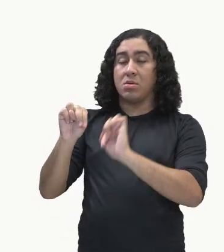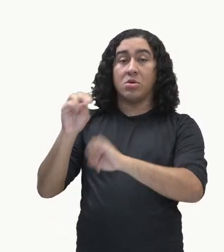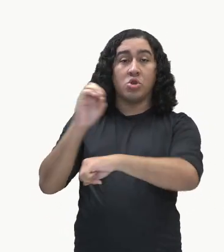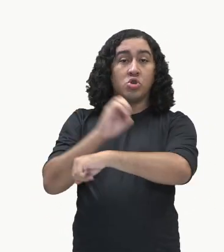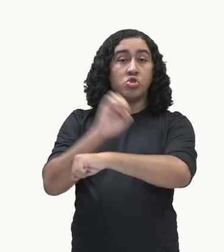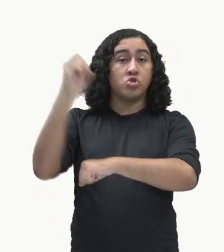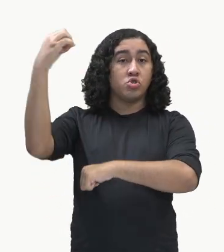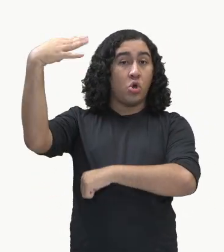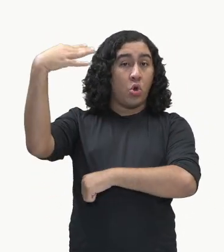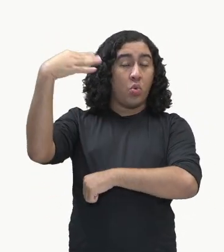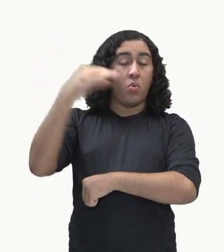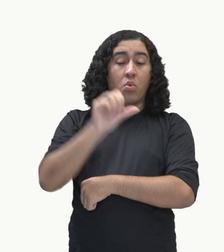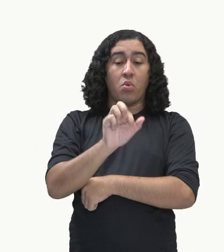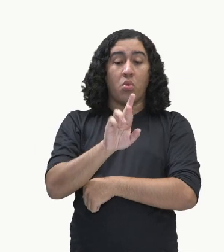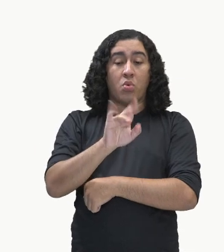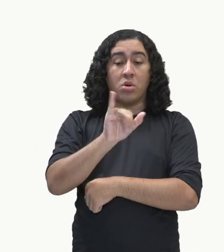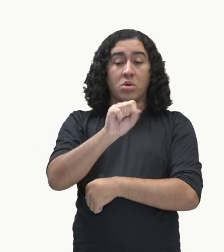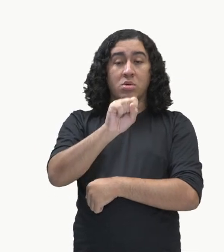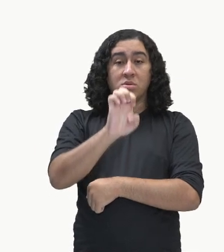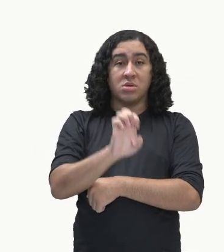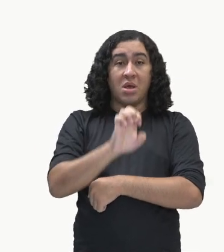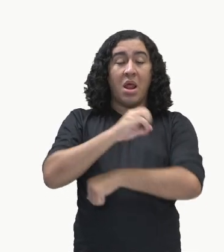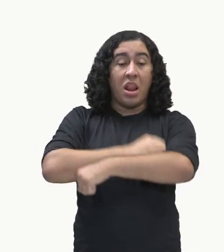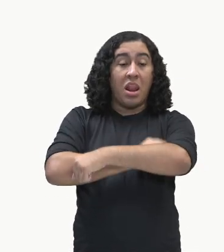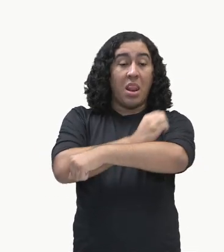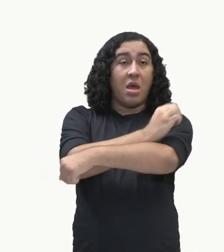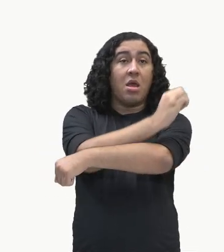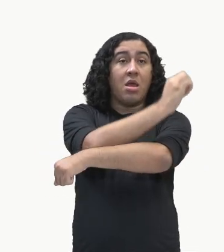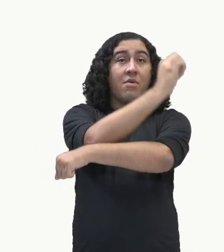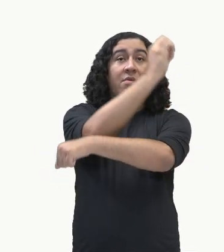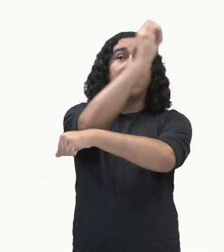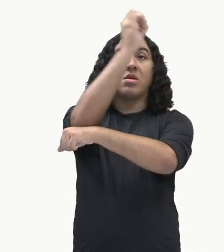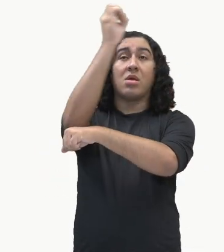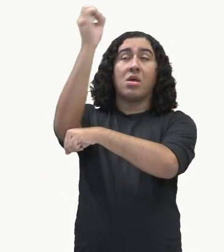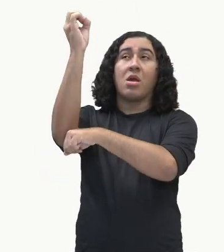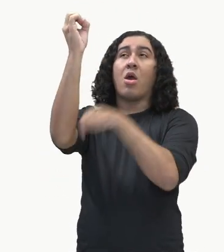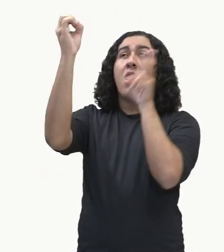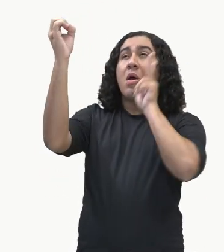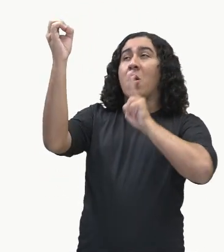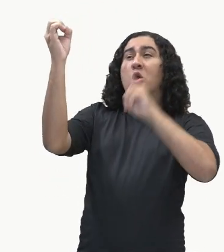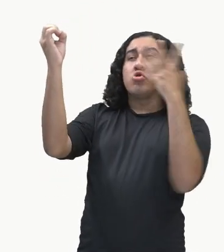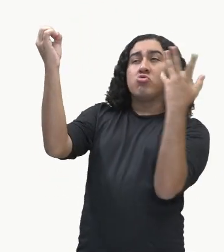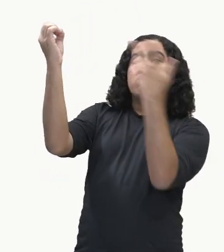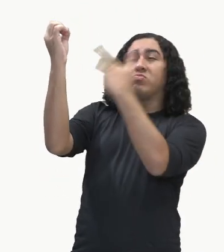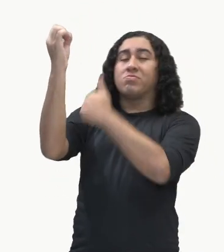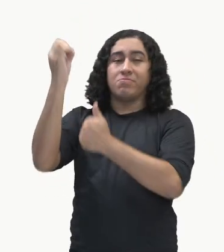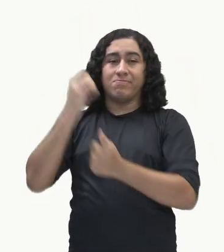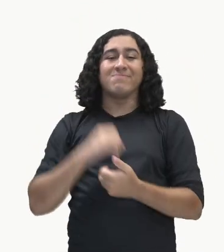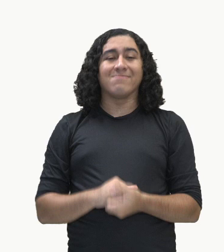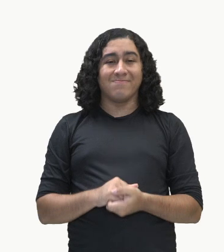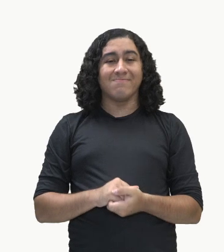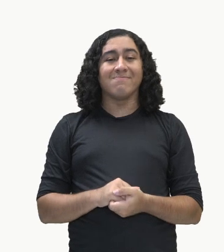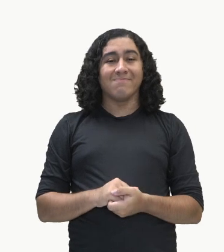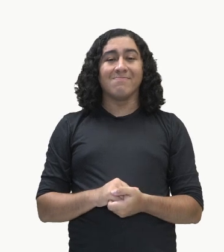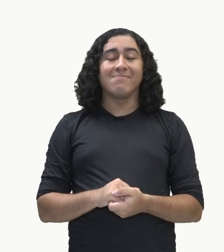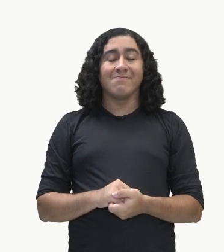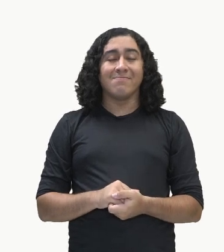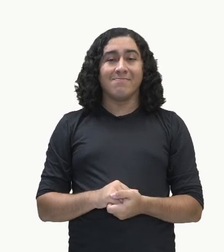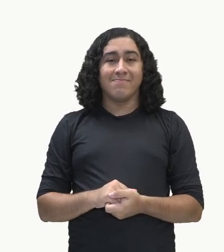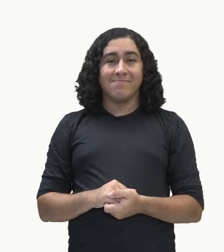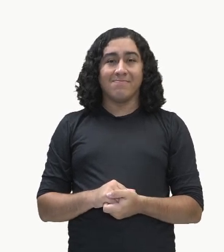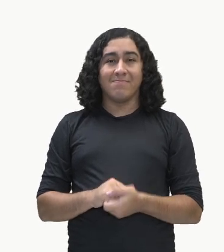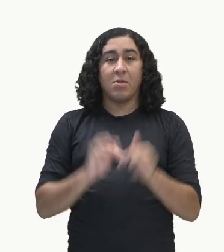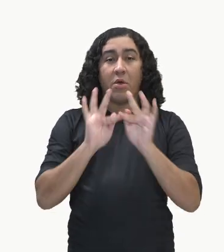né? Então, quando o sol levanta ali no horizonte, tá? Amanhecer, enfim. This morning, I saw a